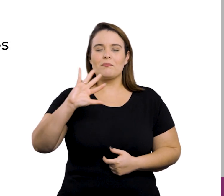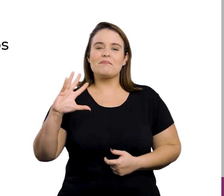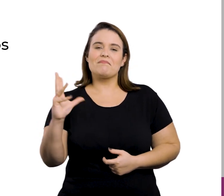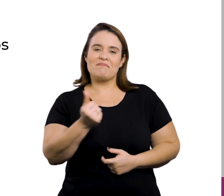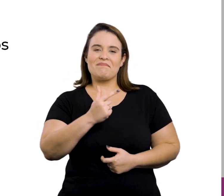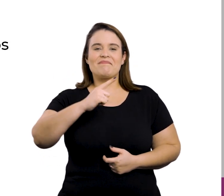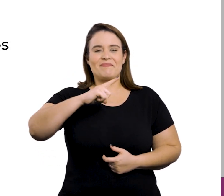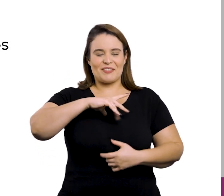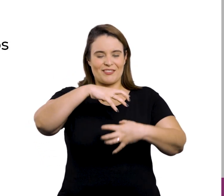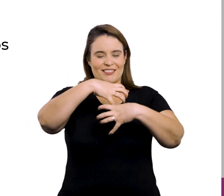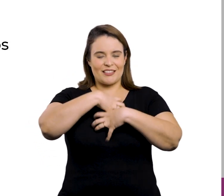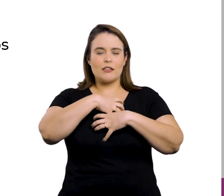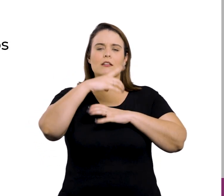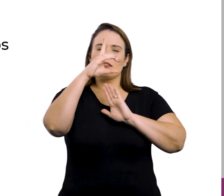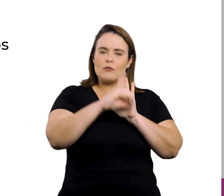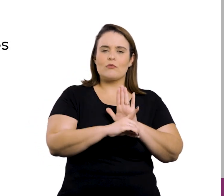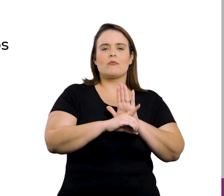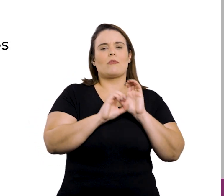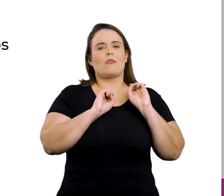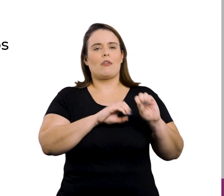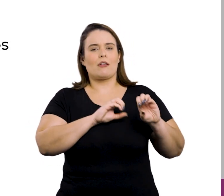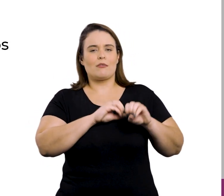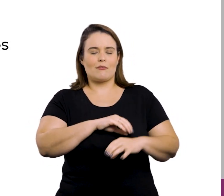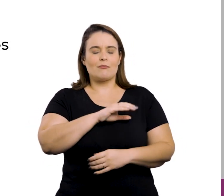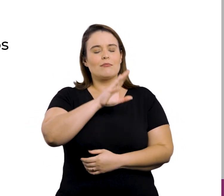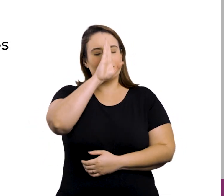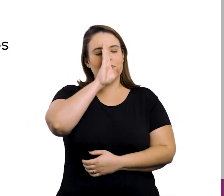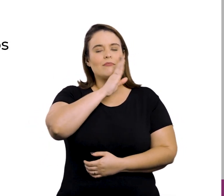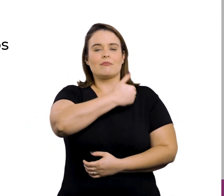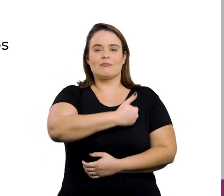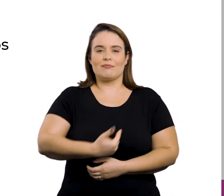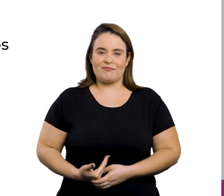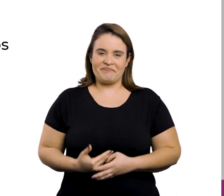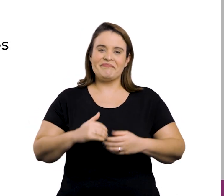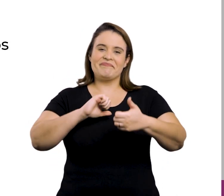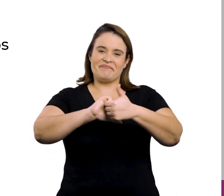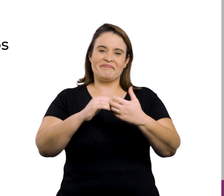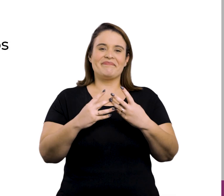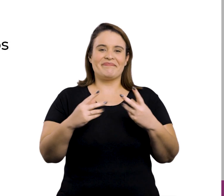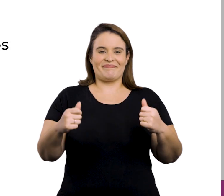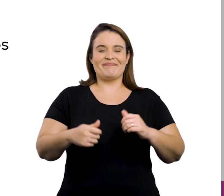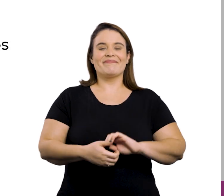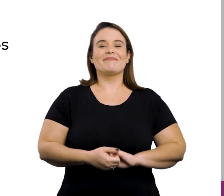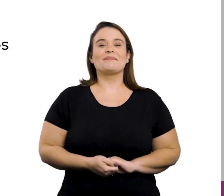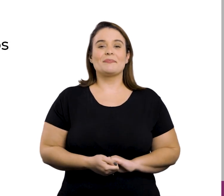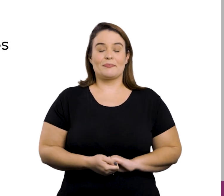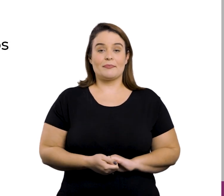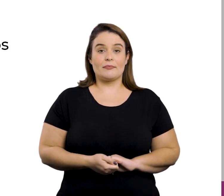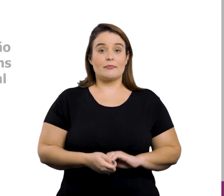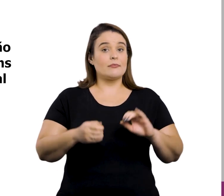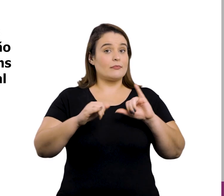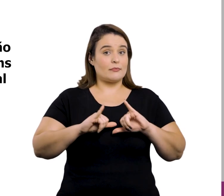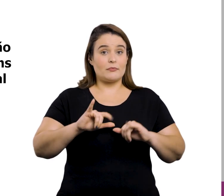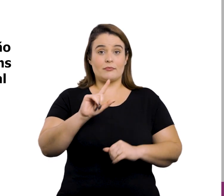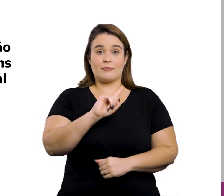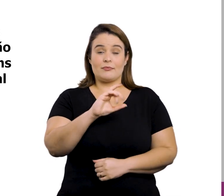que atuam para que todas e todos tenham garantido seu direito à educação pública e gratuita de